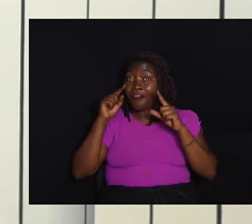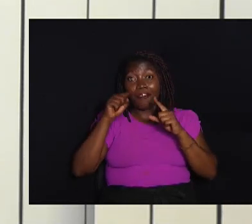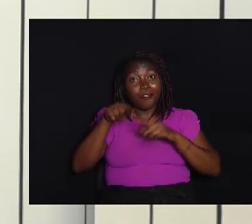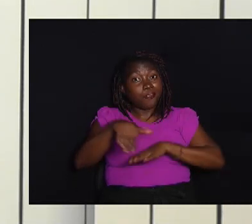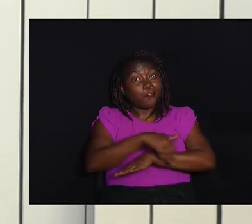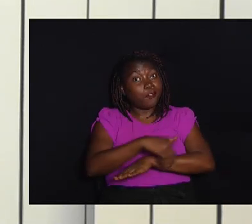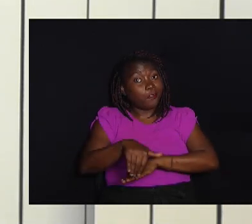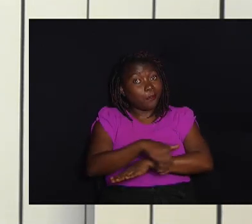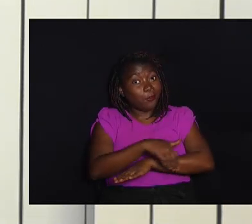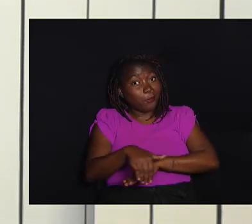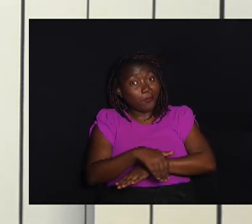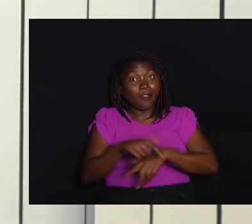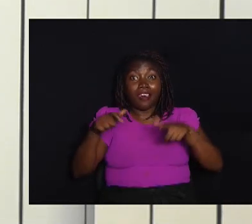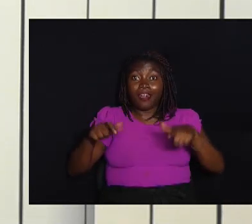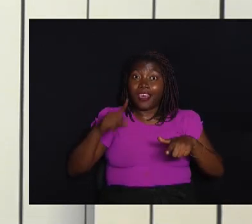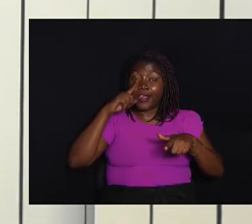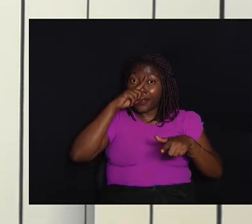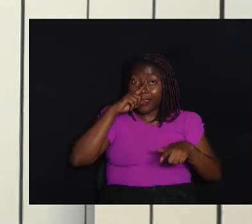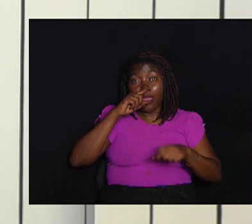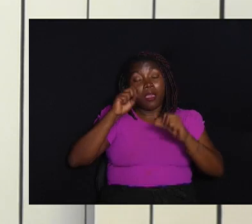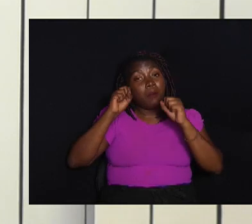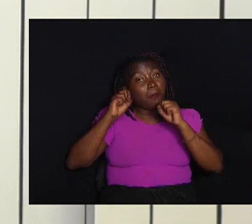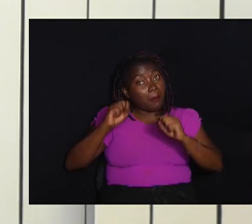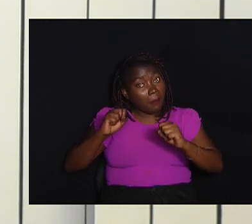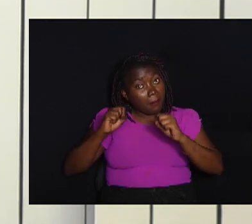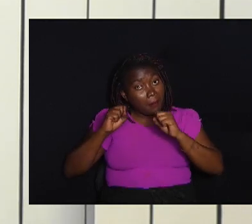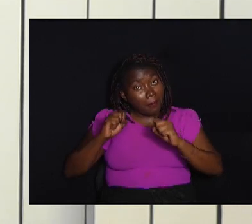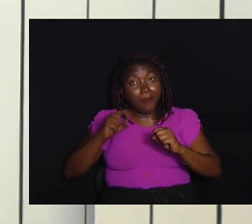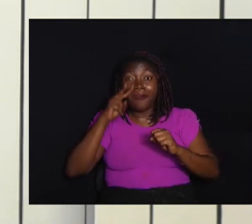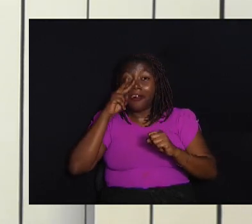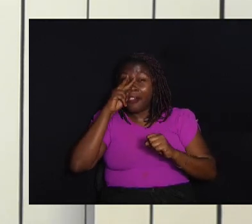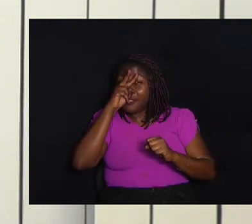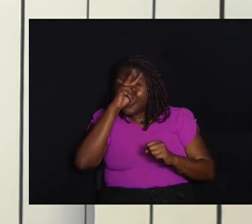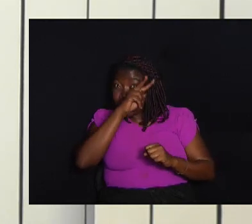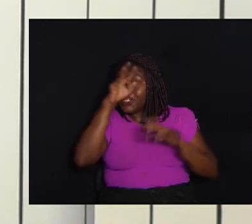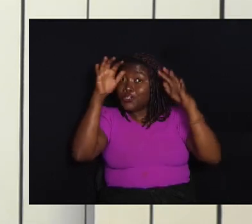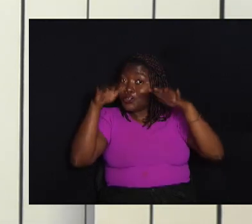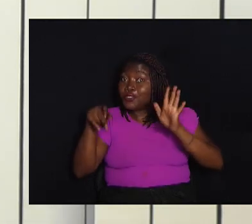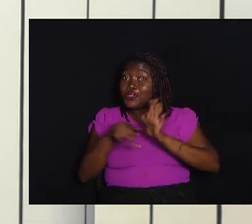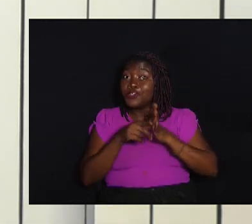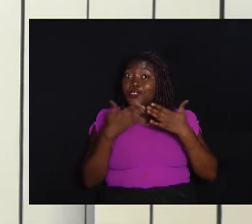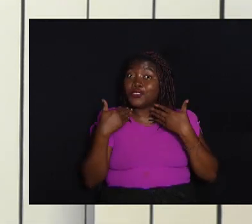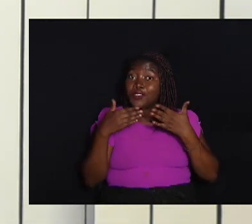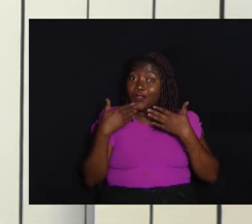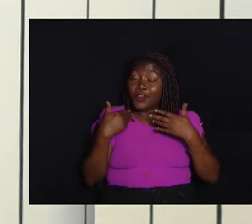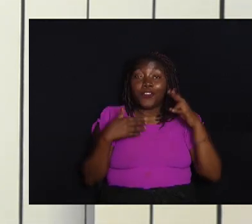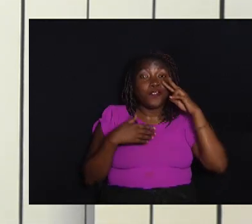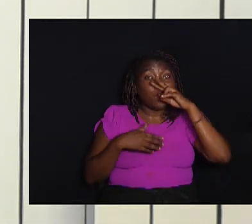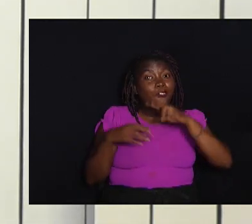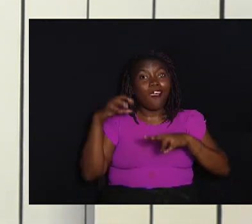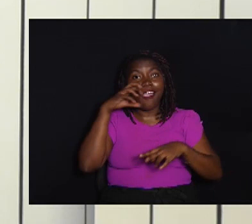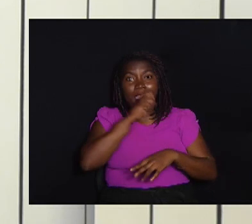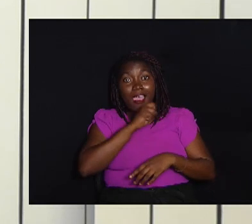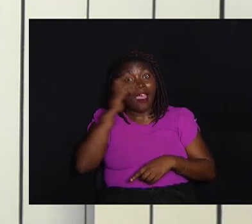rua, em área de risco, porque ela pode ser em grande intensidade, aquela chuva de verão, né? Forte e rápida. Para